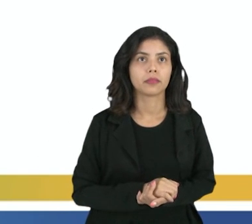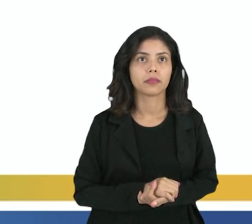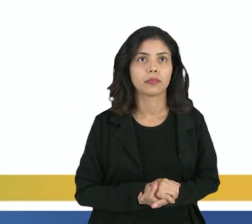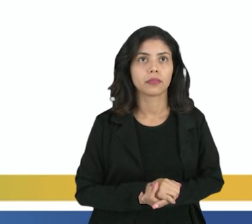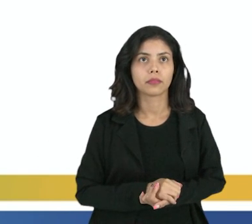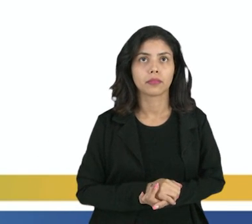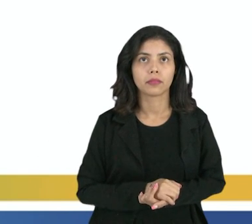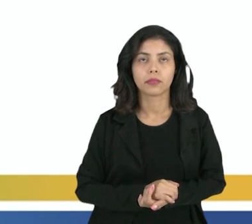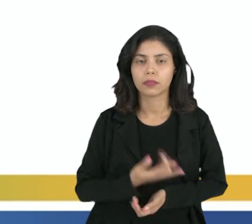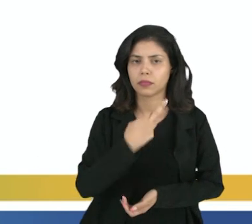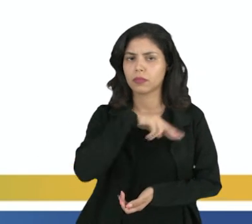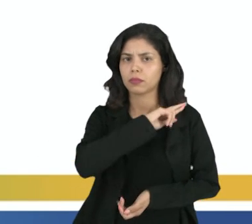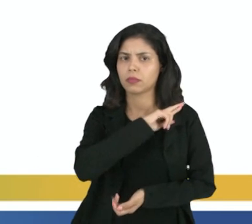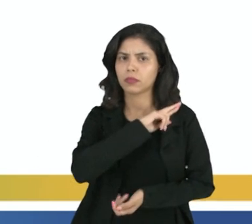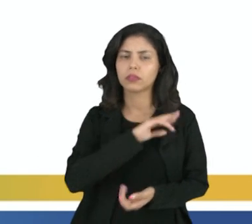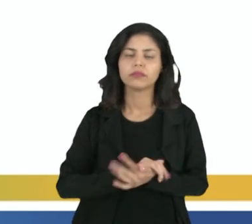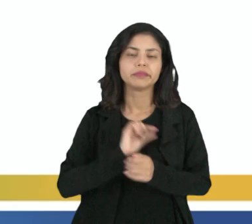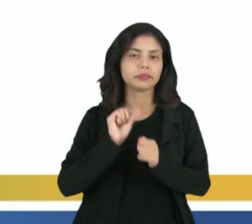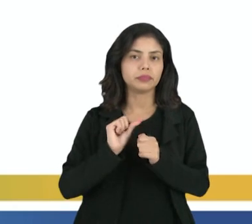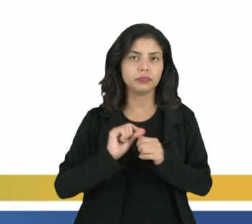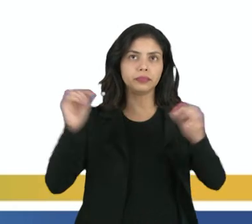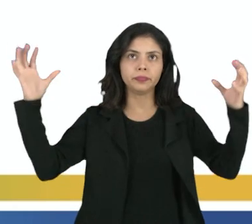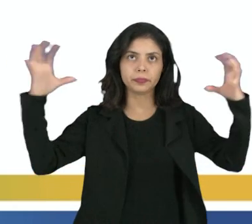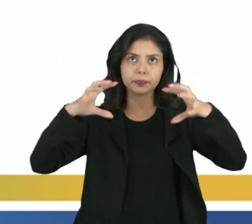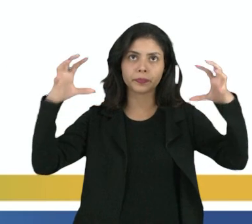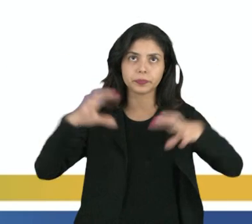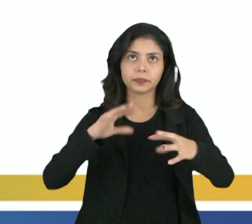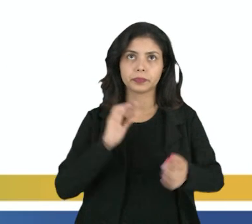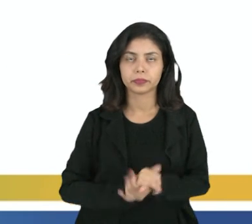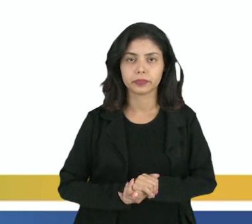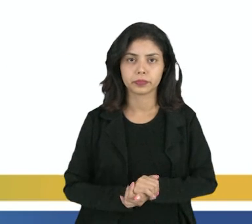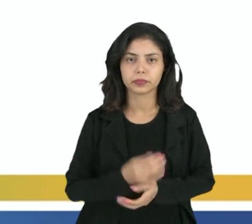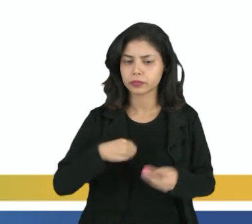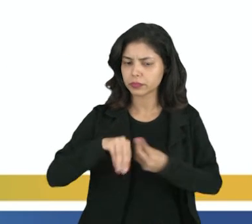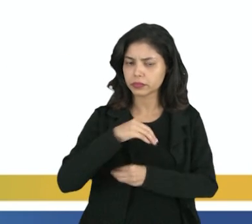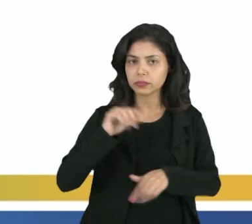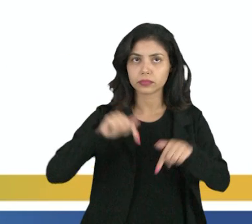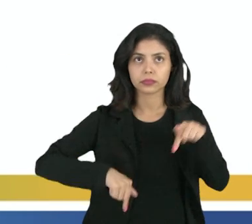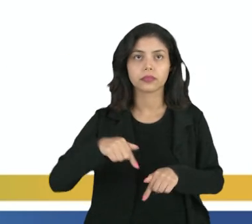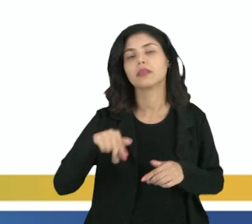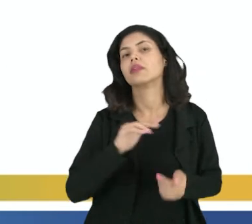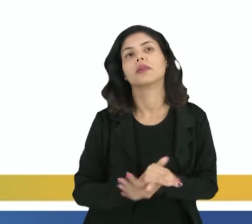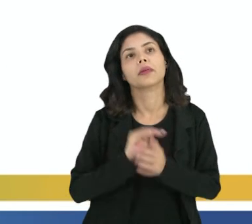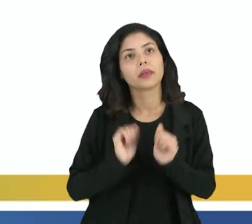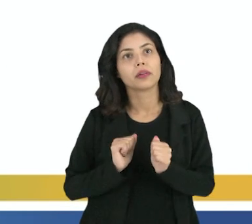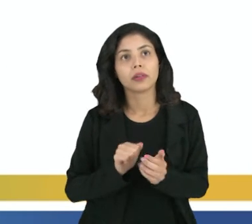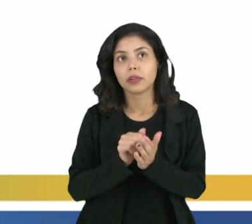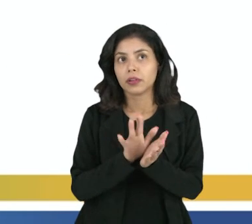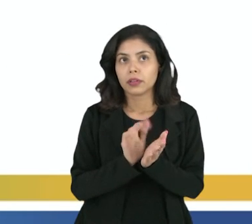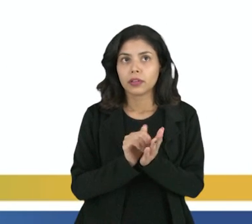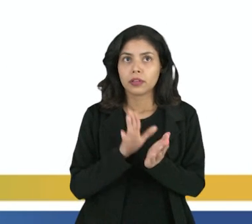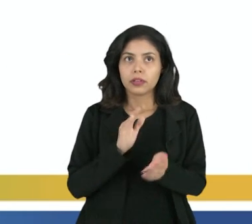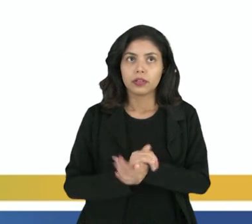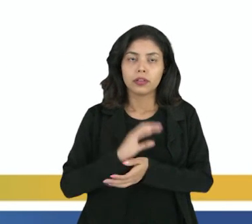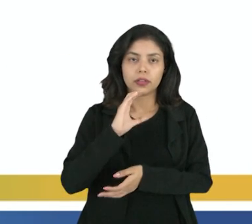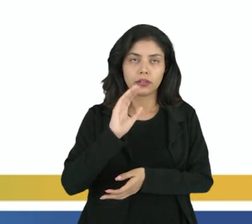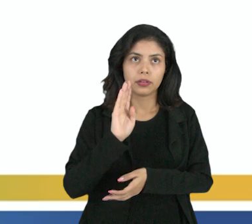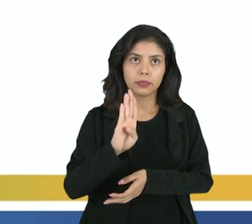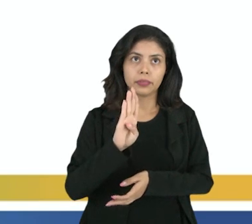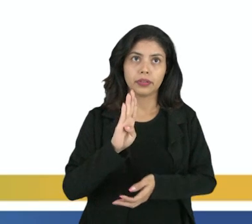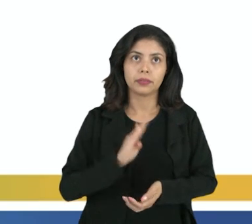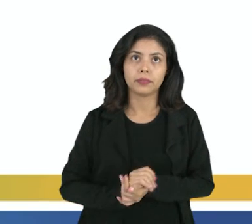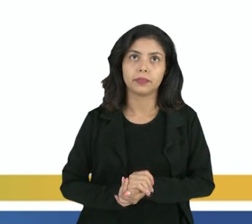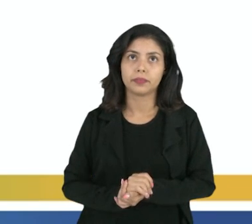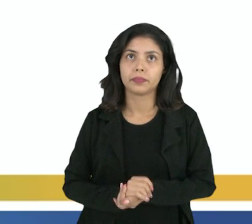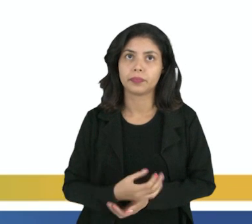é responsável pela formação da chuva ácida presente na reação química então a gente pode descartar a letra C